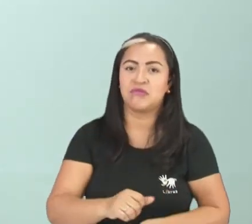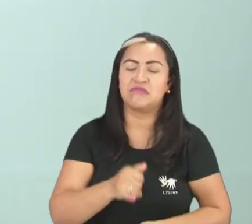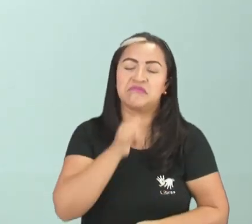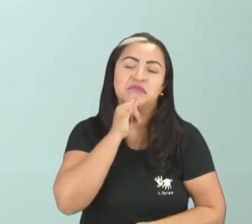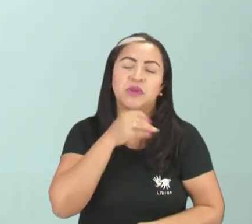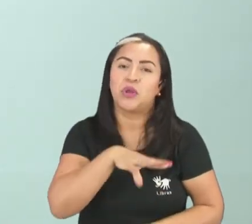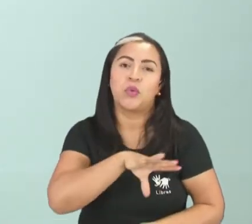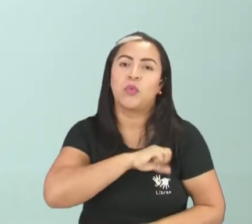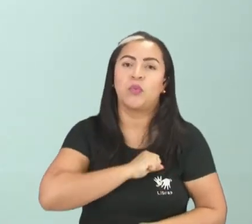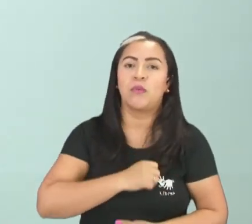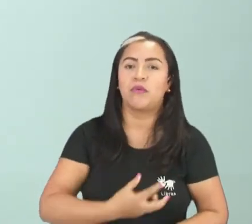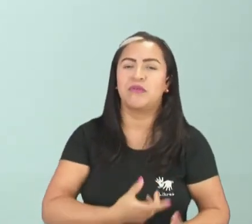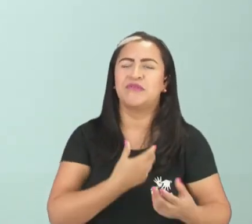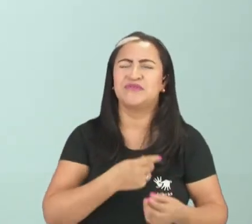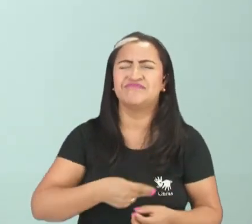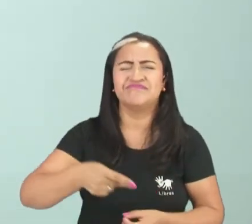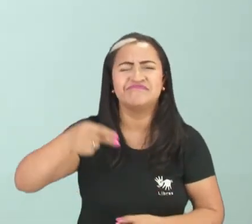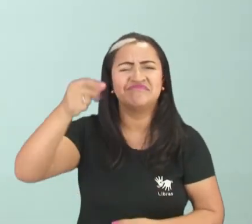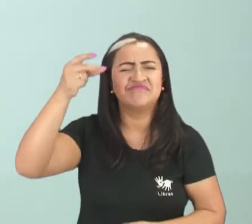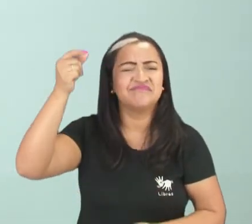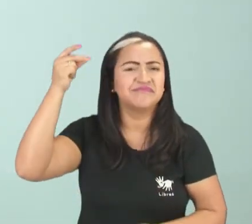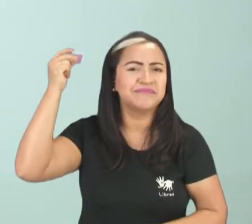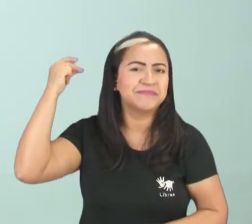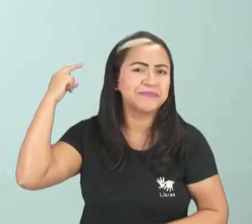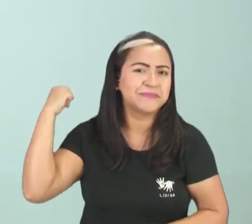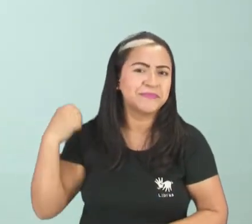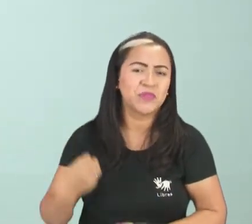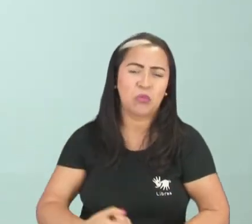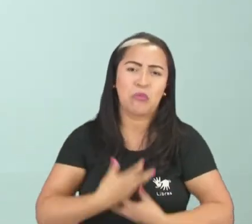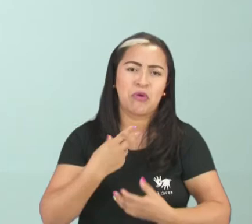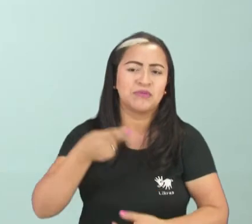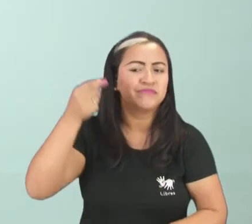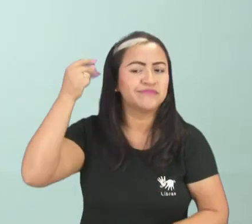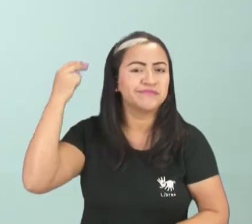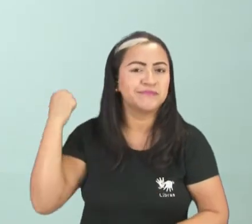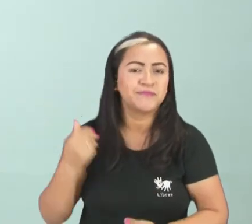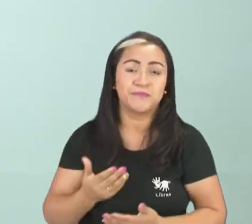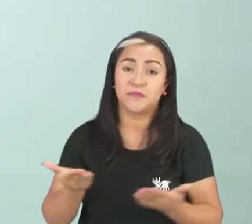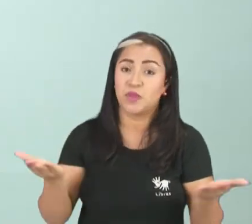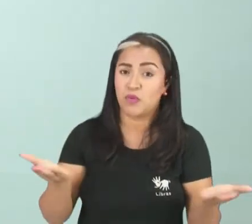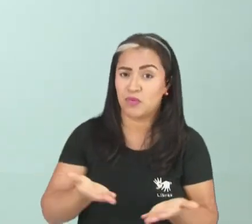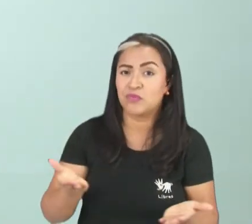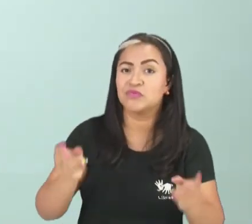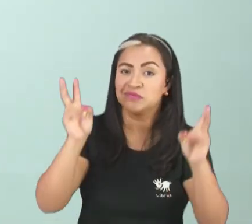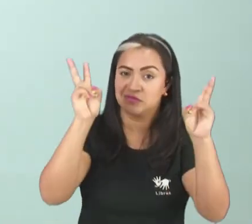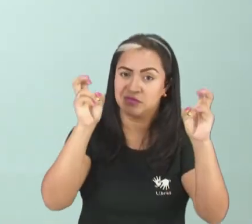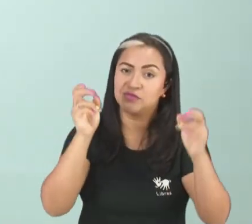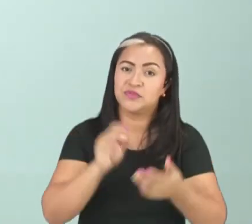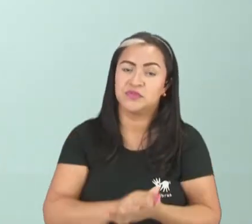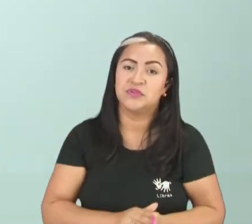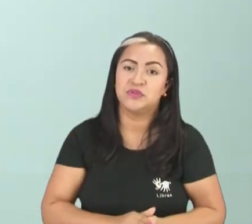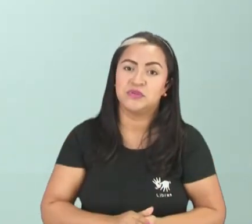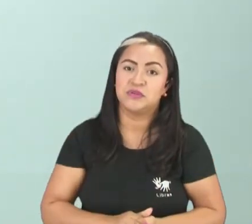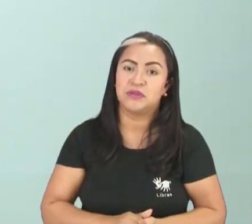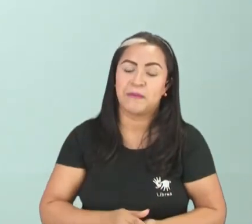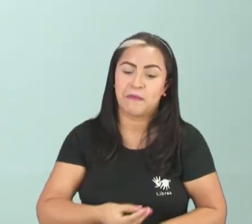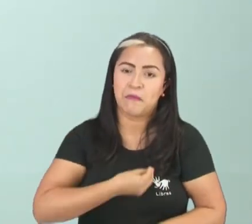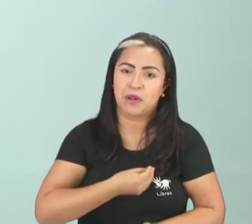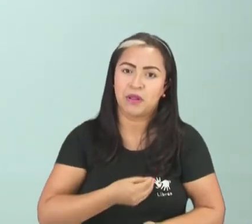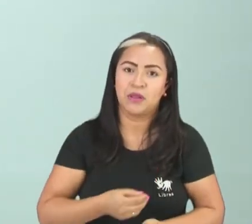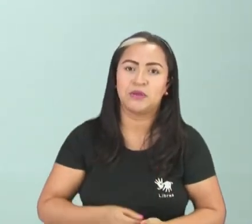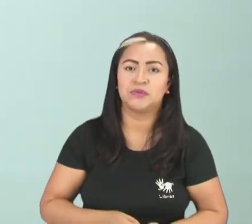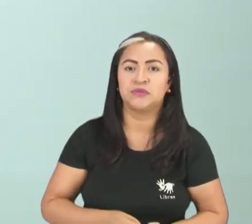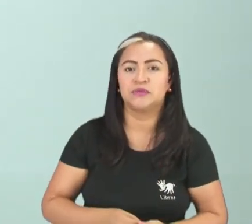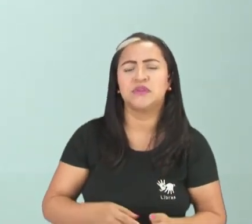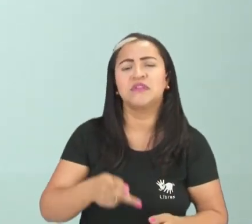Luís de Camões, tenha sido escrito lá no século XVI, hoje em dia, se nós trouxermos para a nossa realidade, ele também vai falar